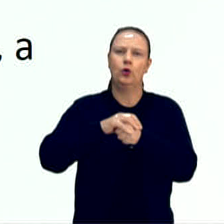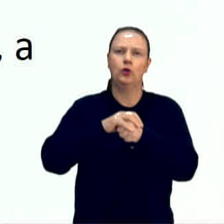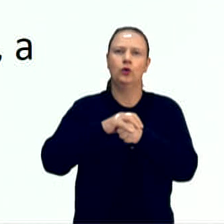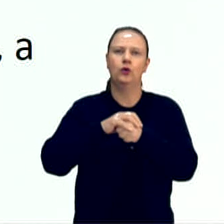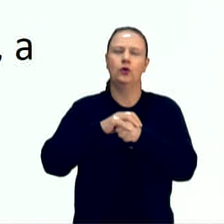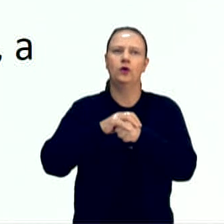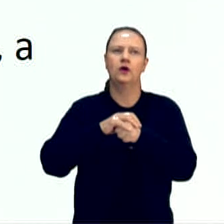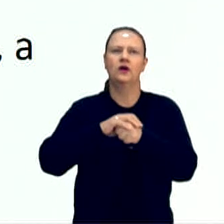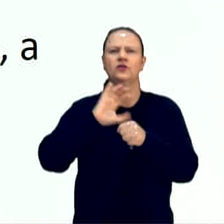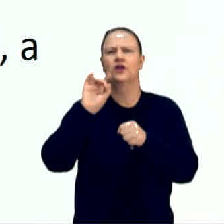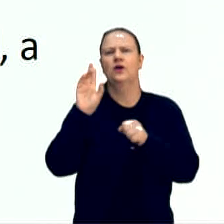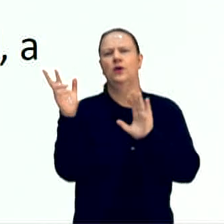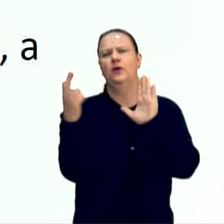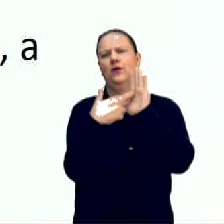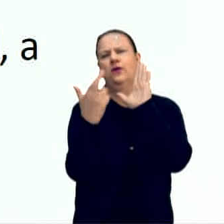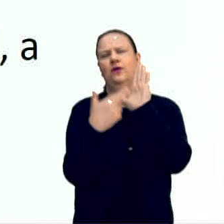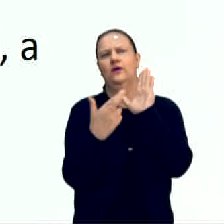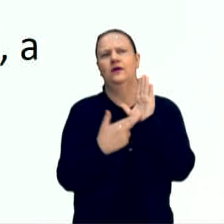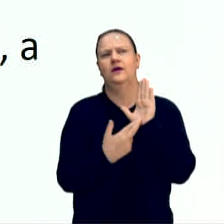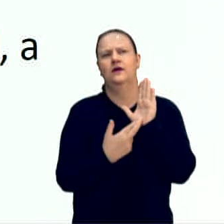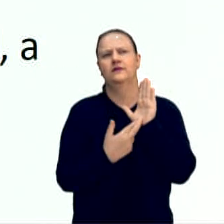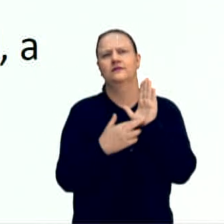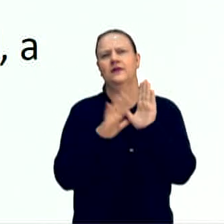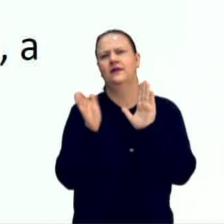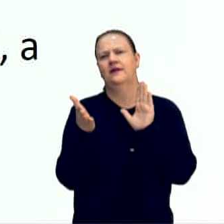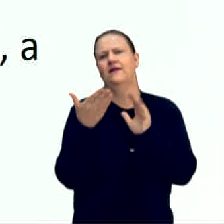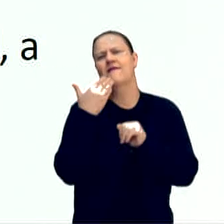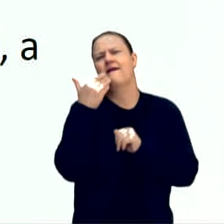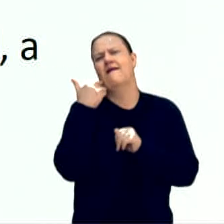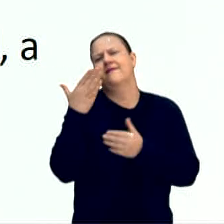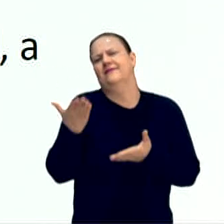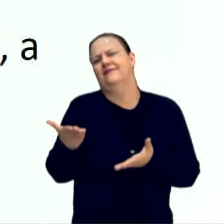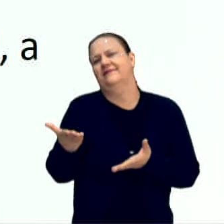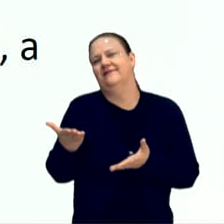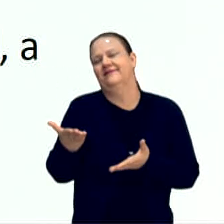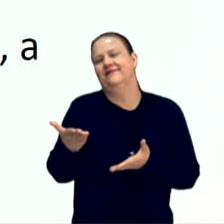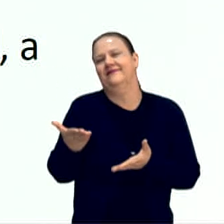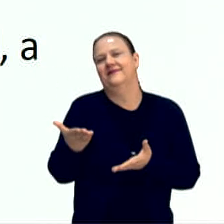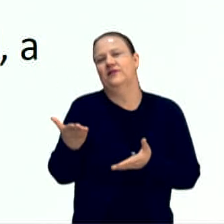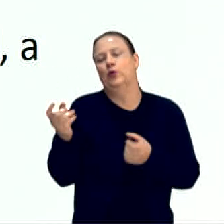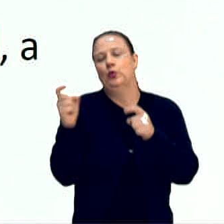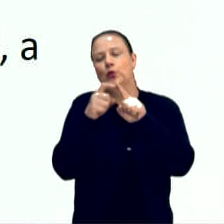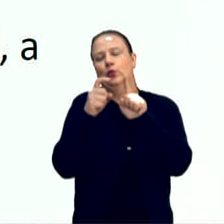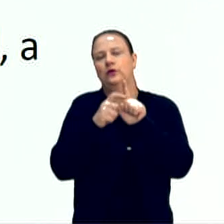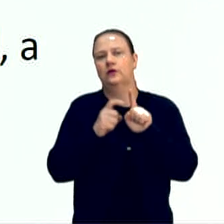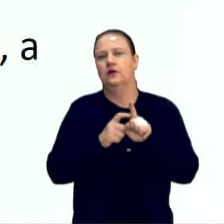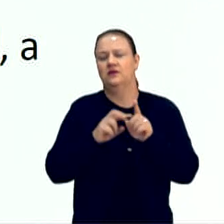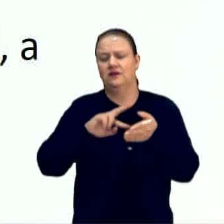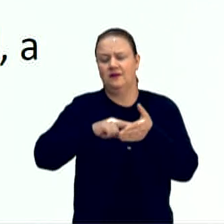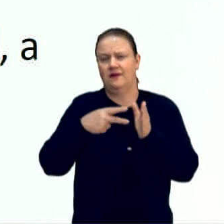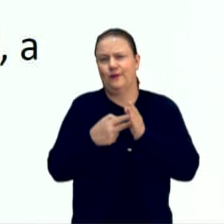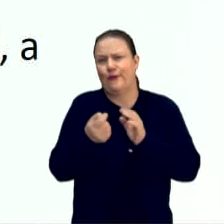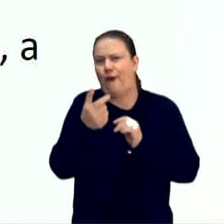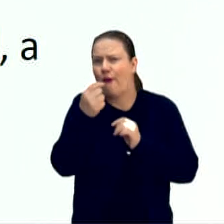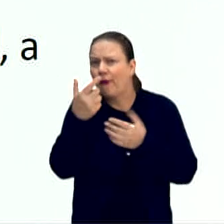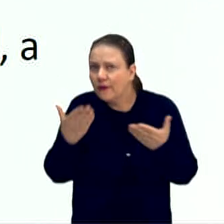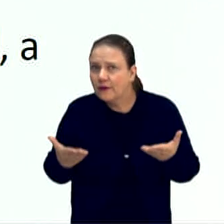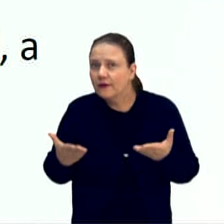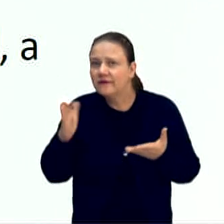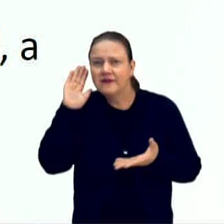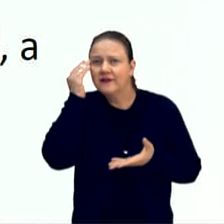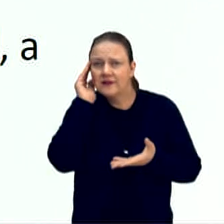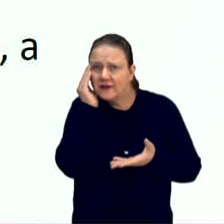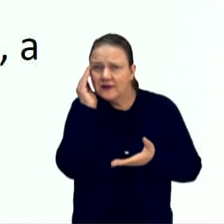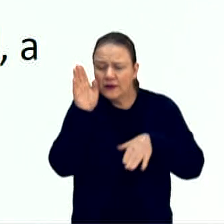até colocar já as respostas, ó. Vamos junto lá. O tipo de colonização foi pouco significativa para se compreender